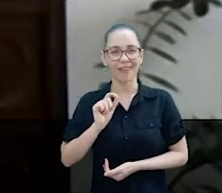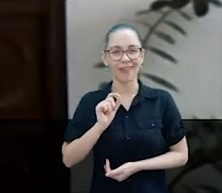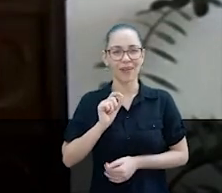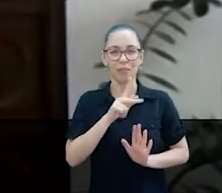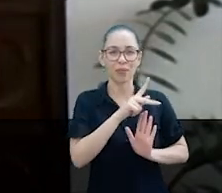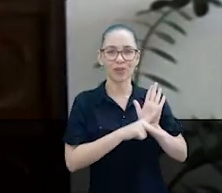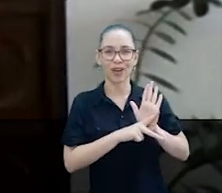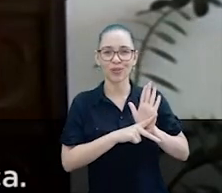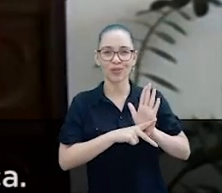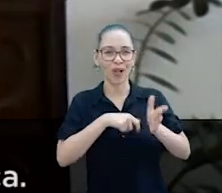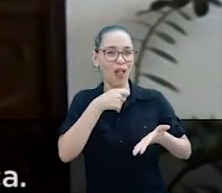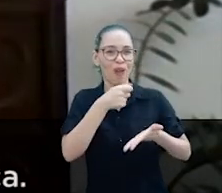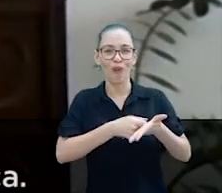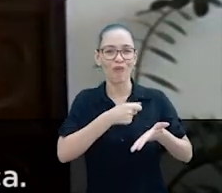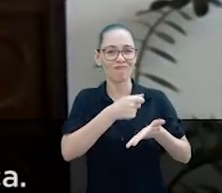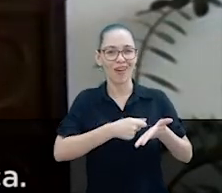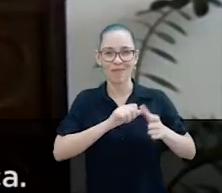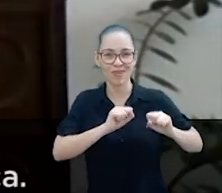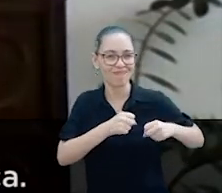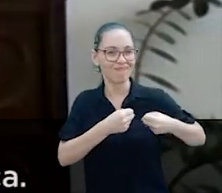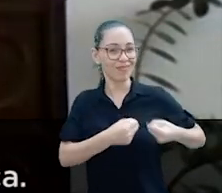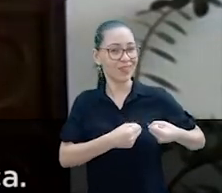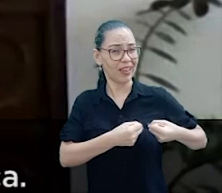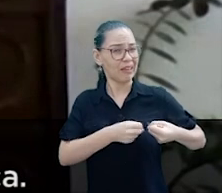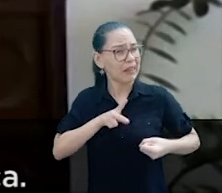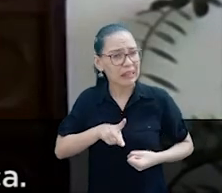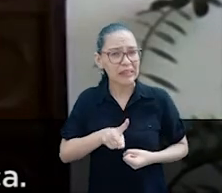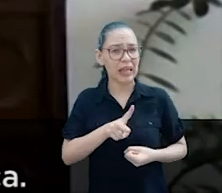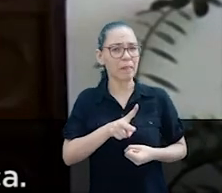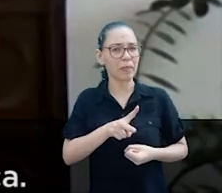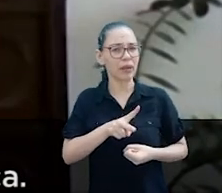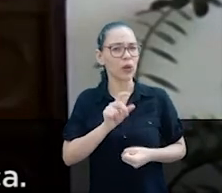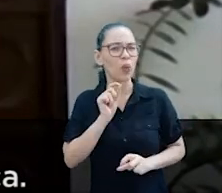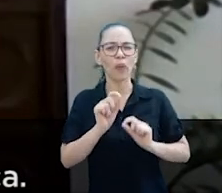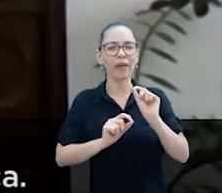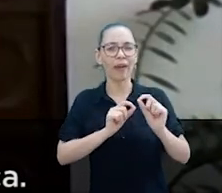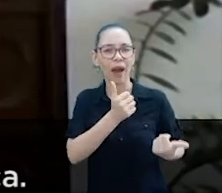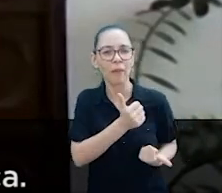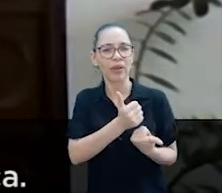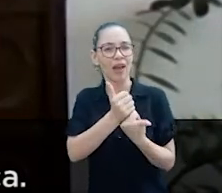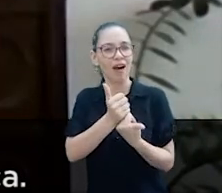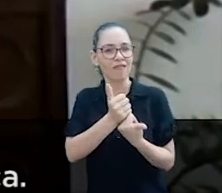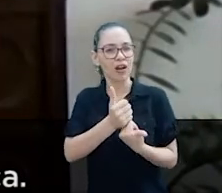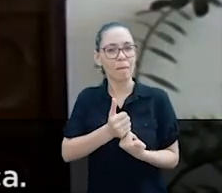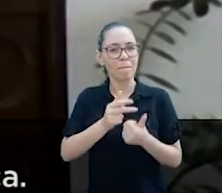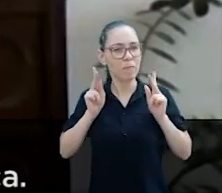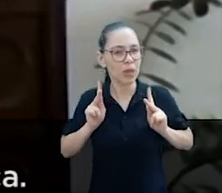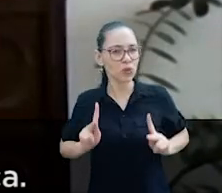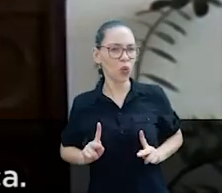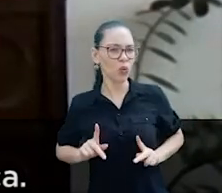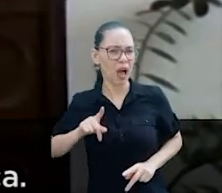dedicado à garantia de direitos, de olhar para pessoas em situações de vulnerabilidade,